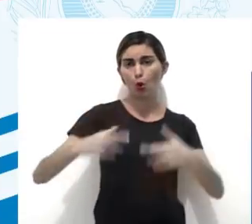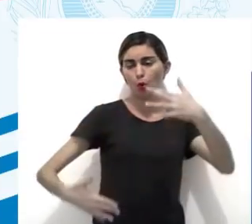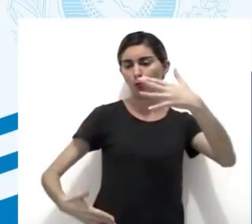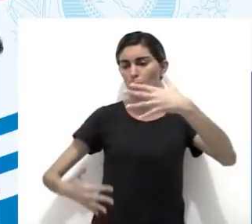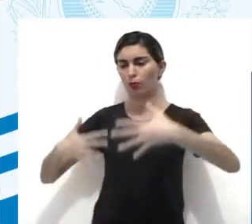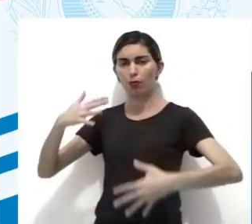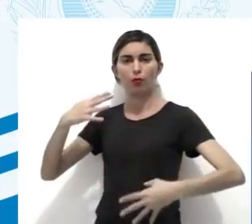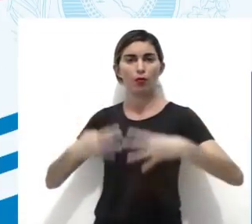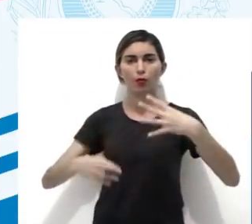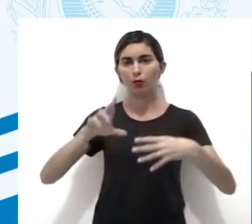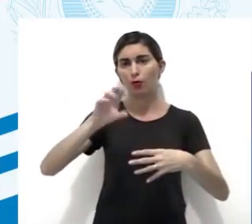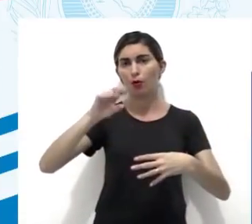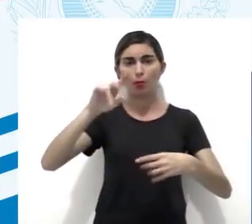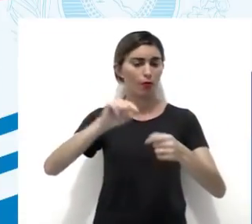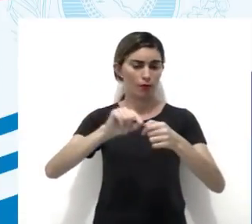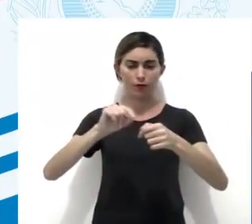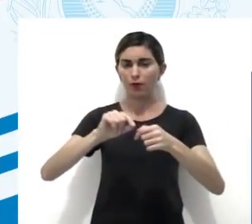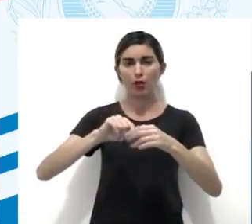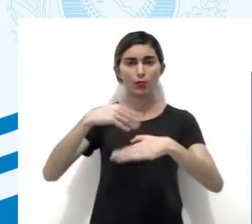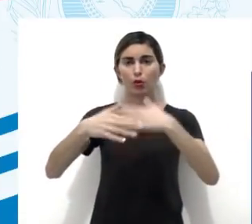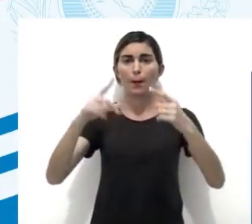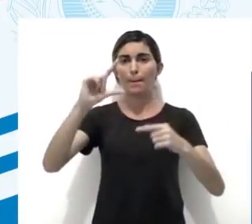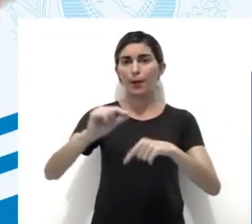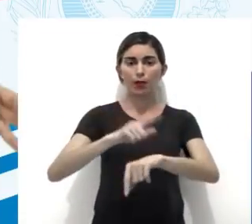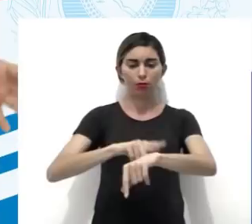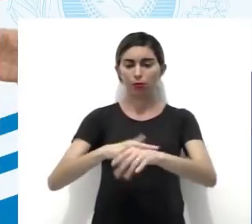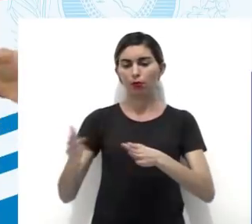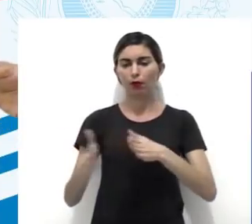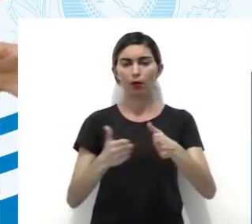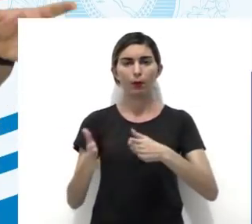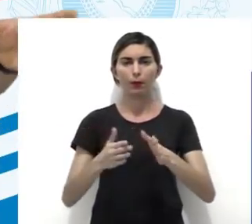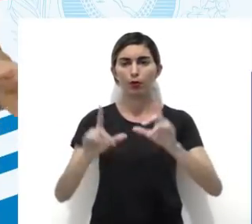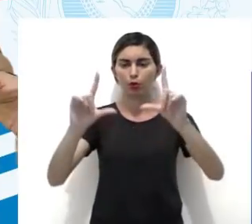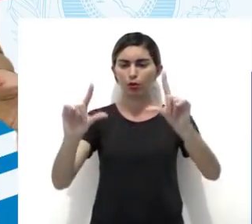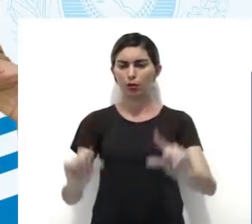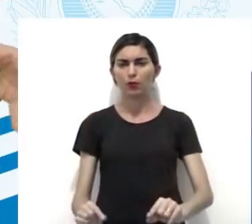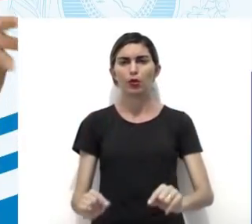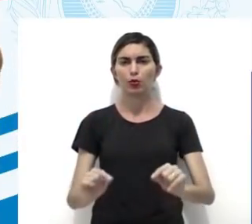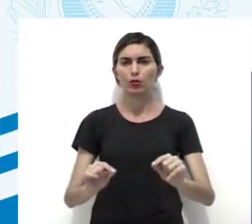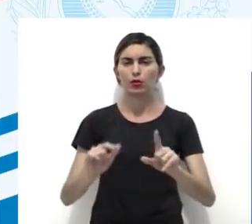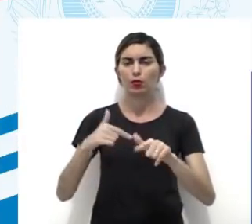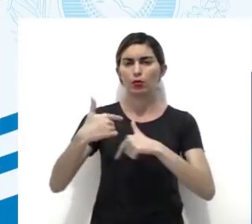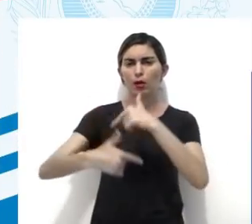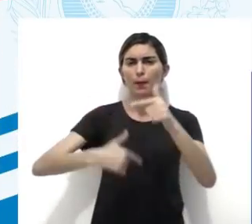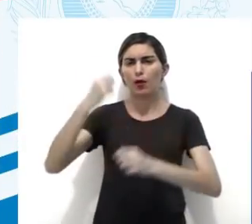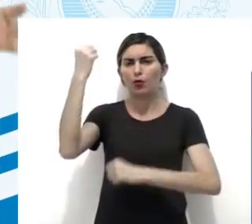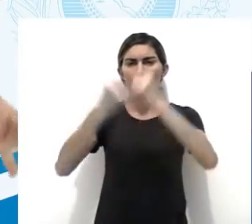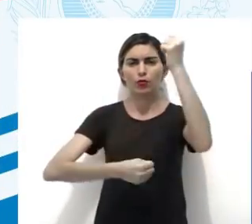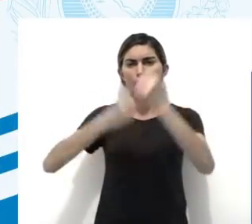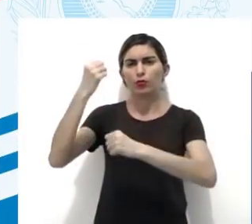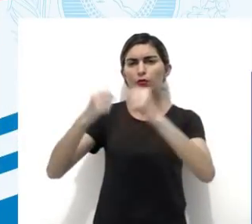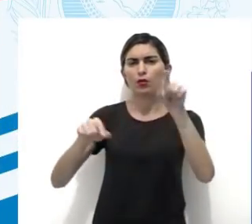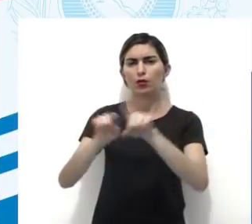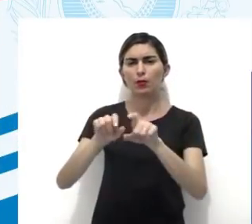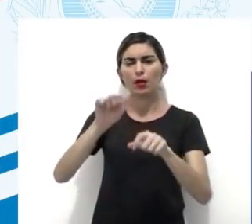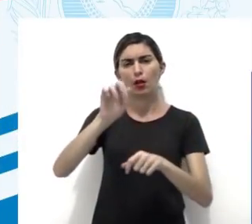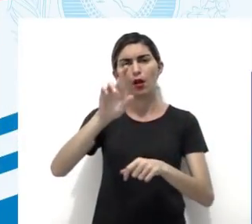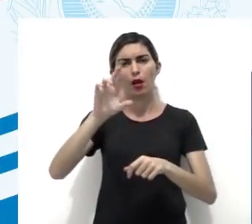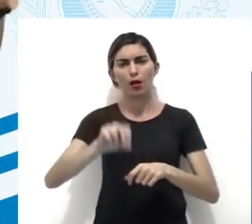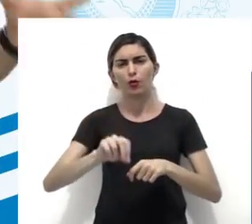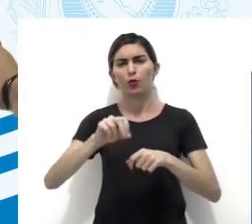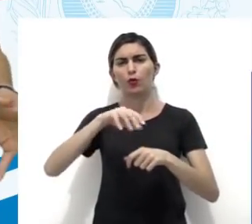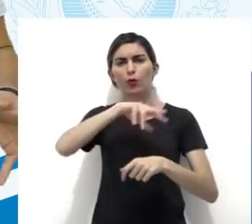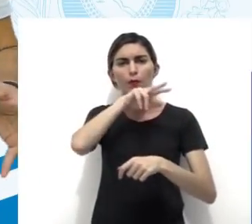exemplo, faz esse processo em muito menos tempo. A diminuição relativa do emprego, tanto na indústria quanto na agropecuária,